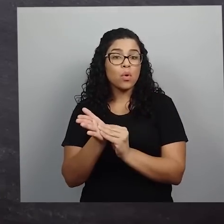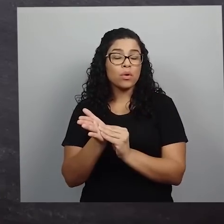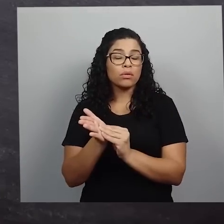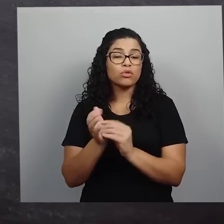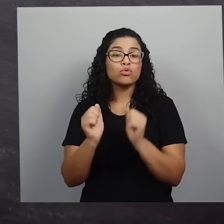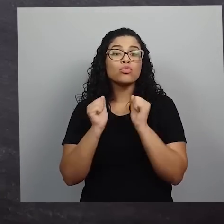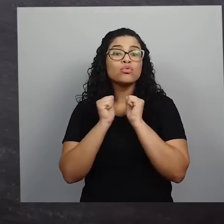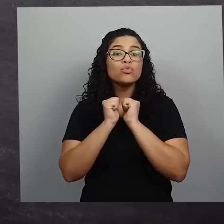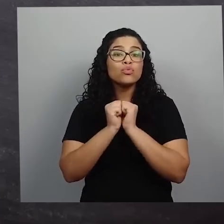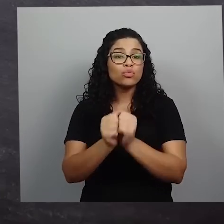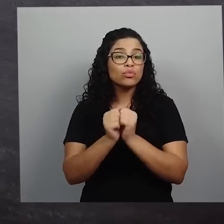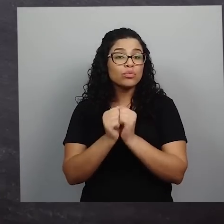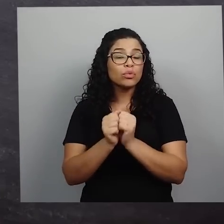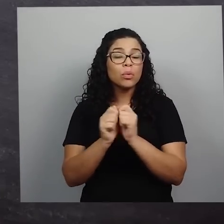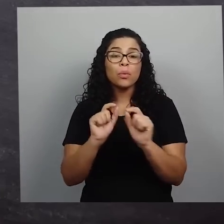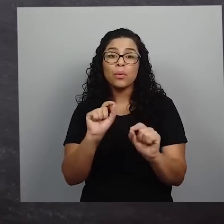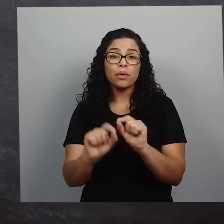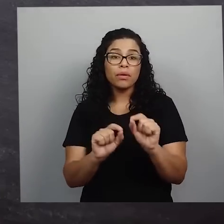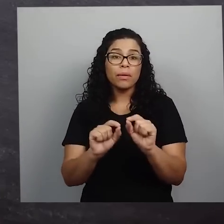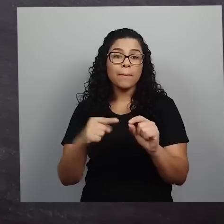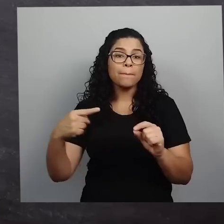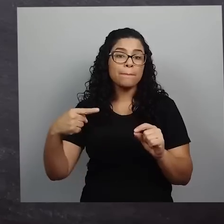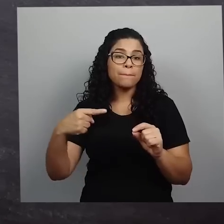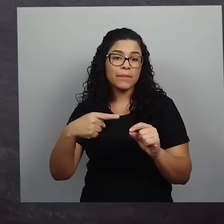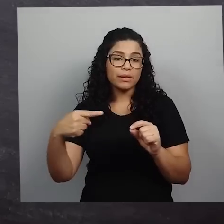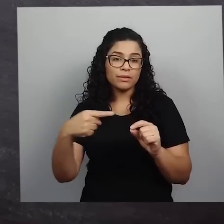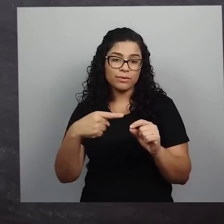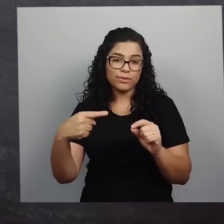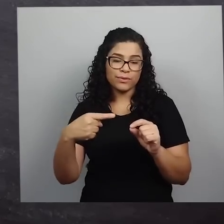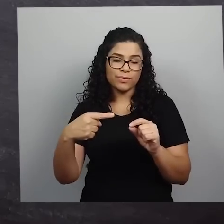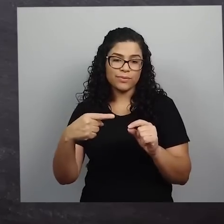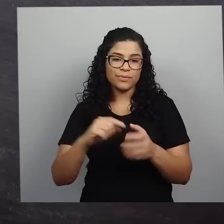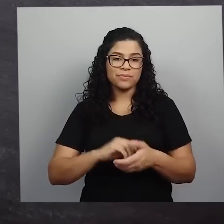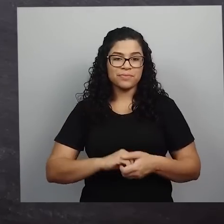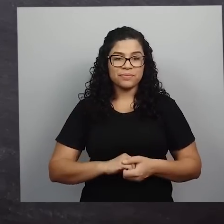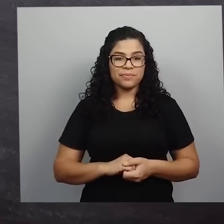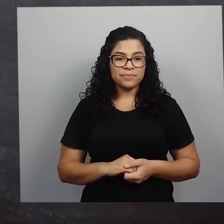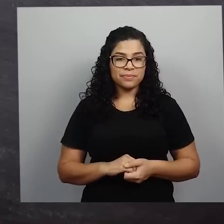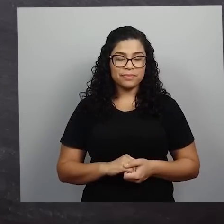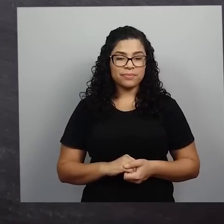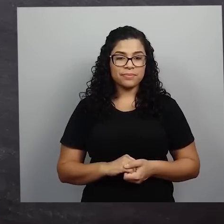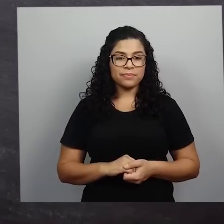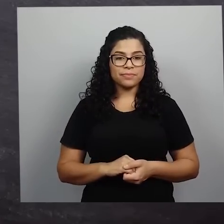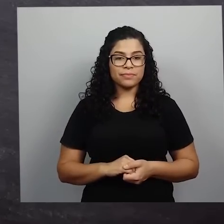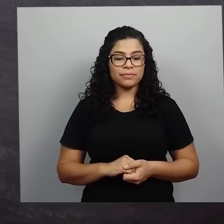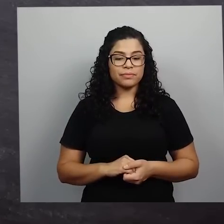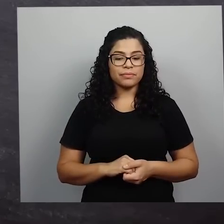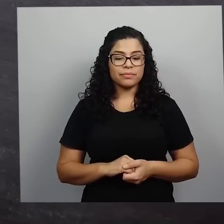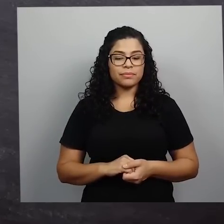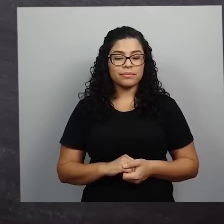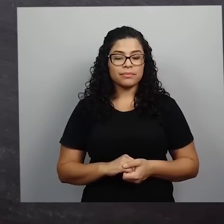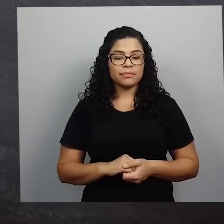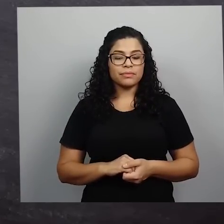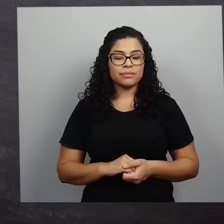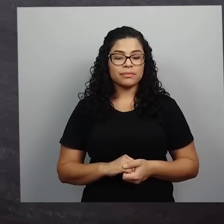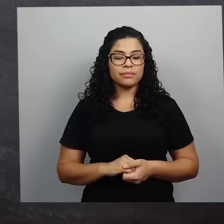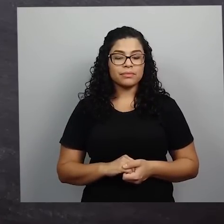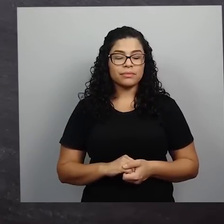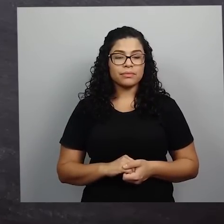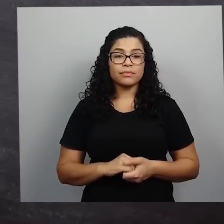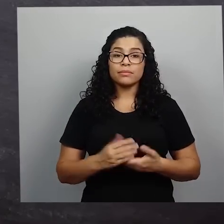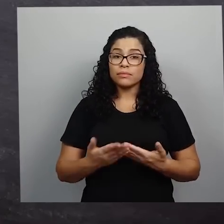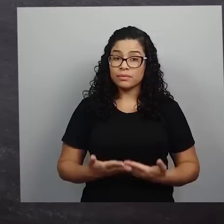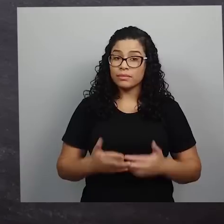sinalzinho, que é o sinal de menos, que está juntinho com esses números. Por conta